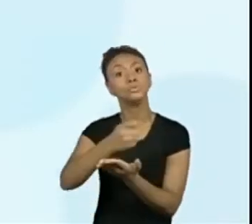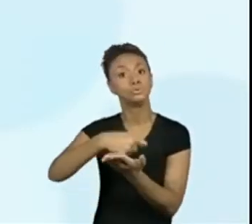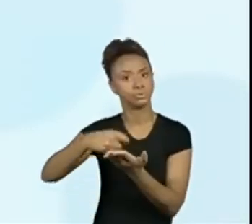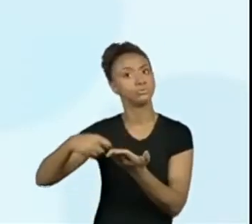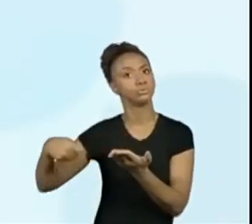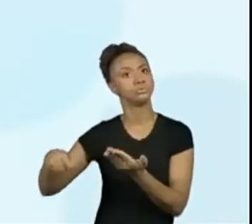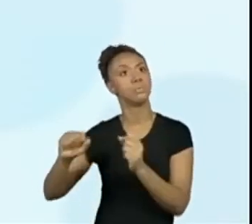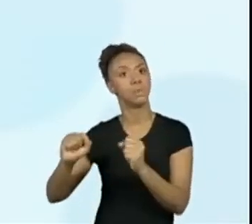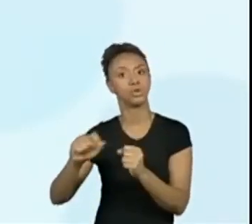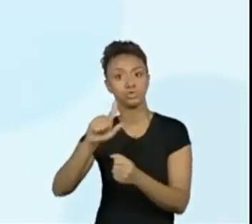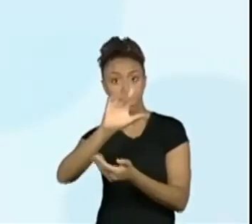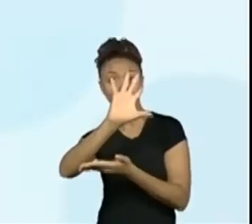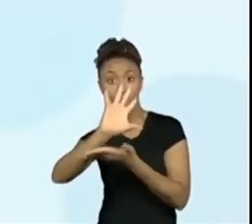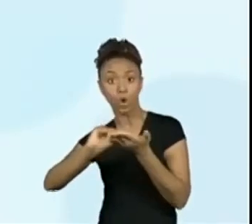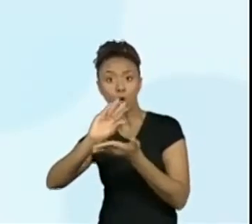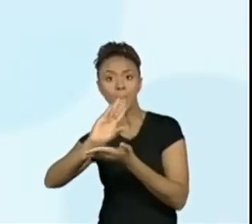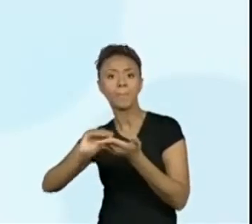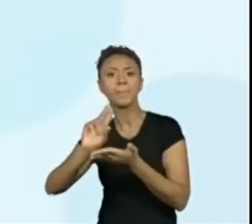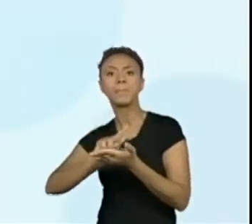Brinquedo preferido, ó.